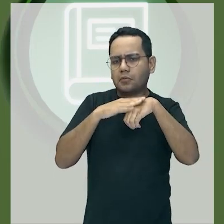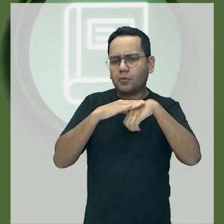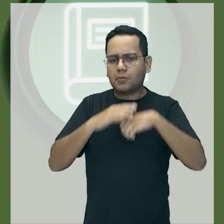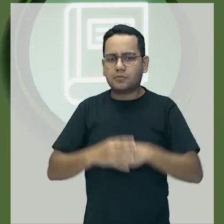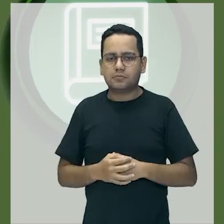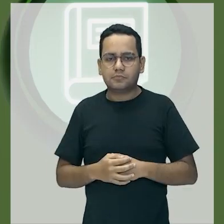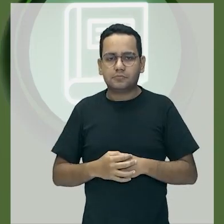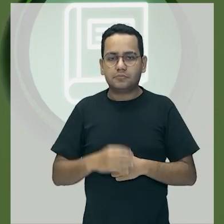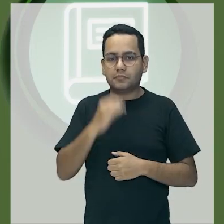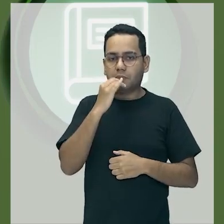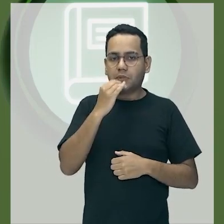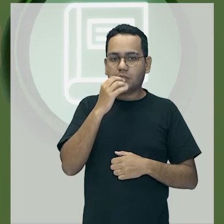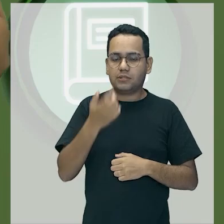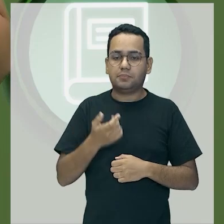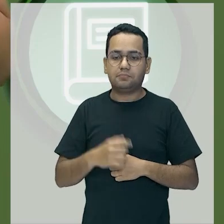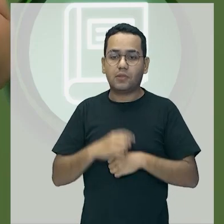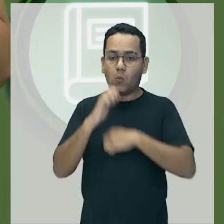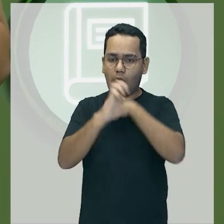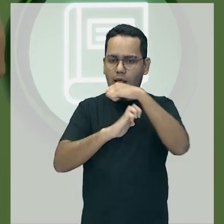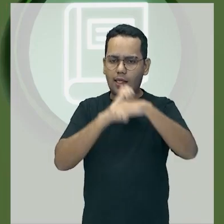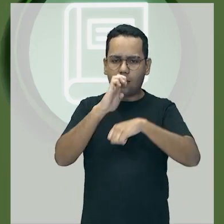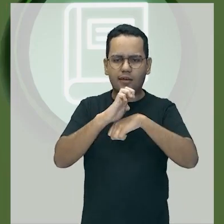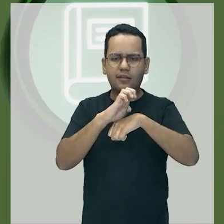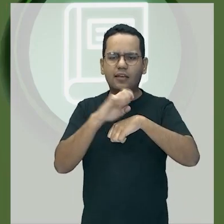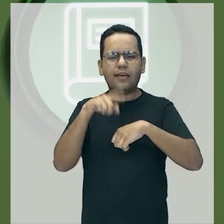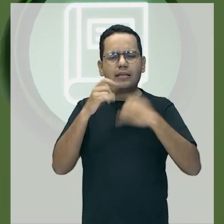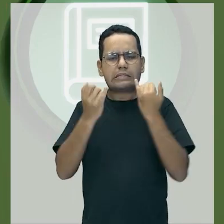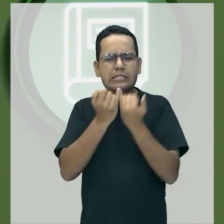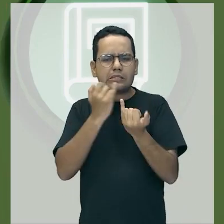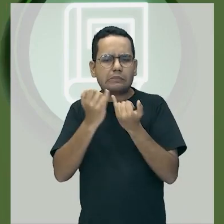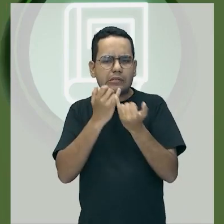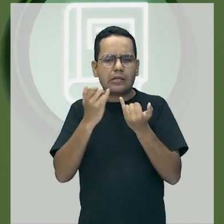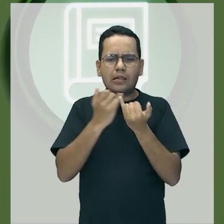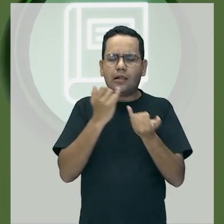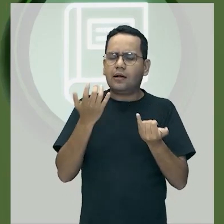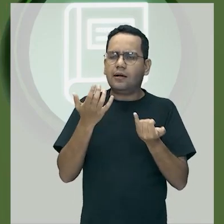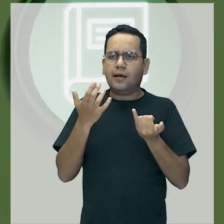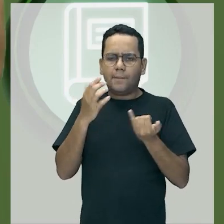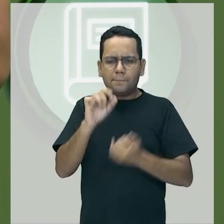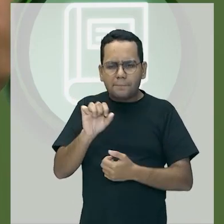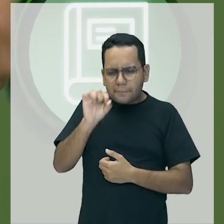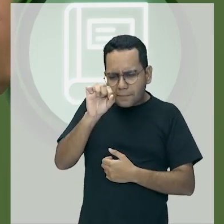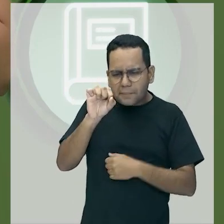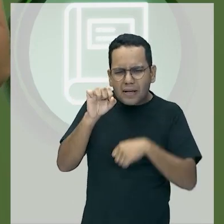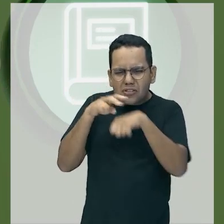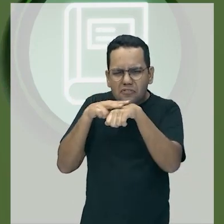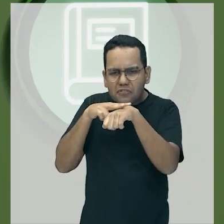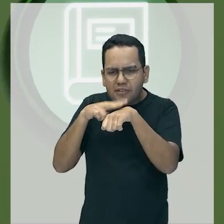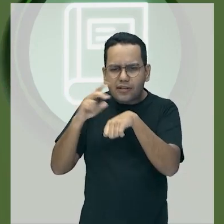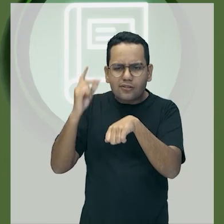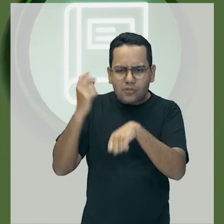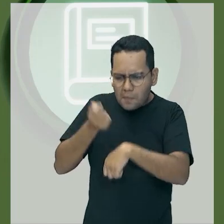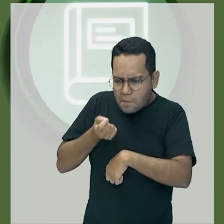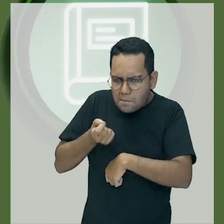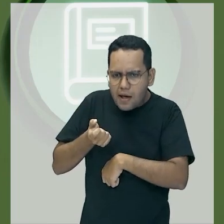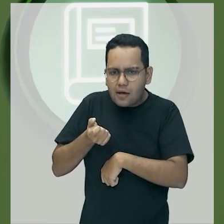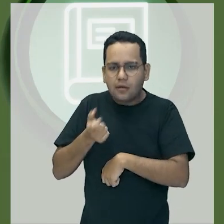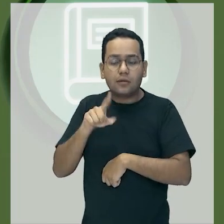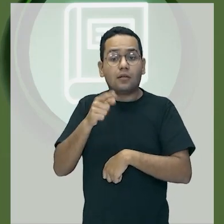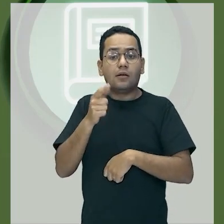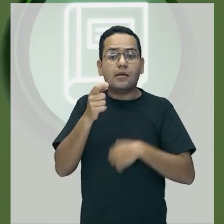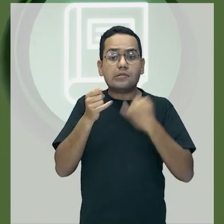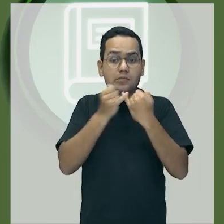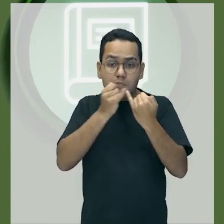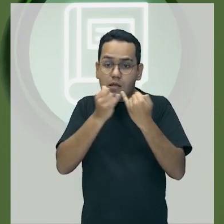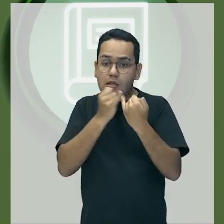bolinha, como se fosse uma peteca. Sabe uma peteca? Sabe aquelas bolinhas de gude? Então, o elétron é como se fosse esse pedacinho aí de bolinha de gude,